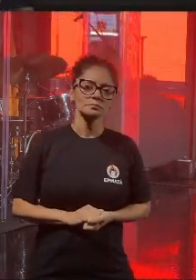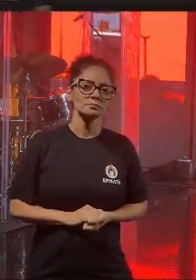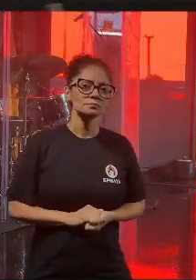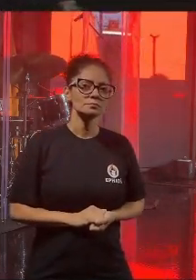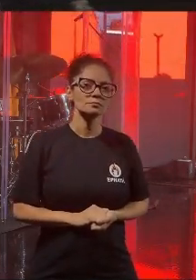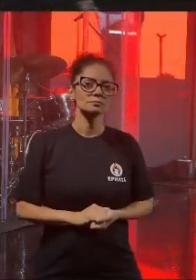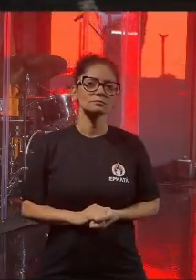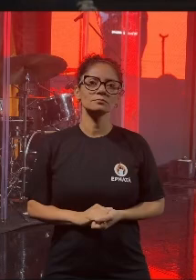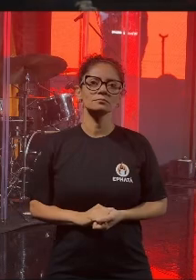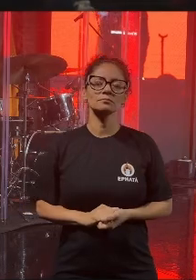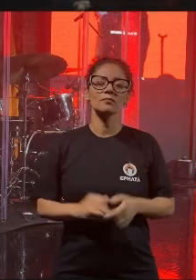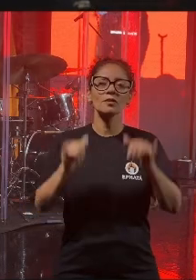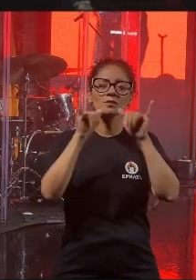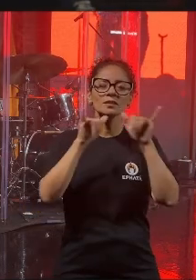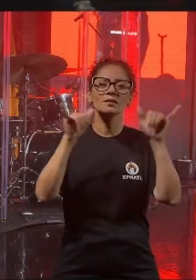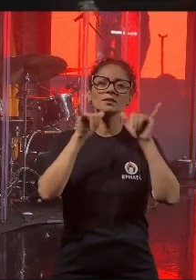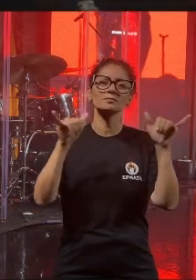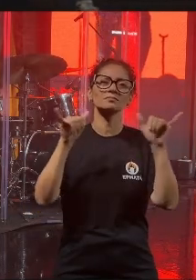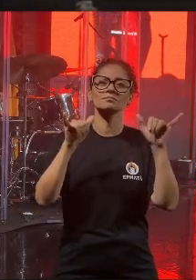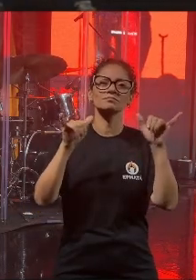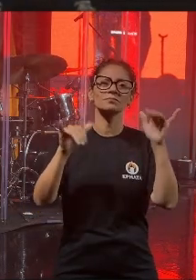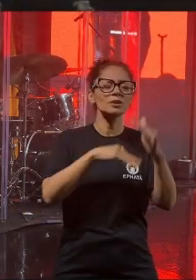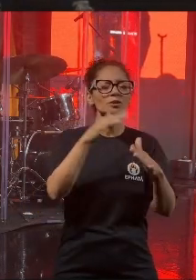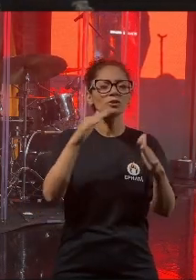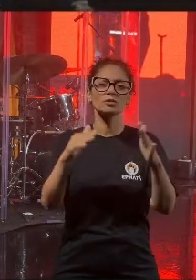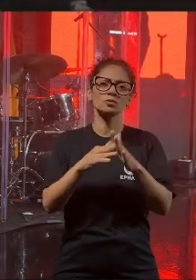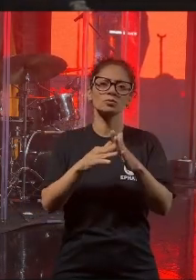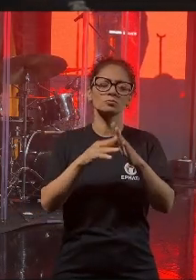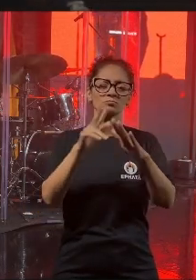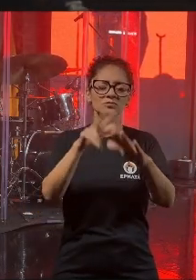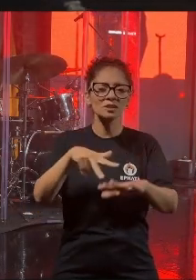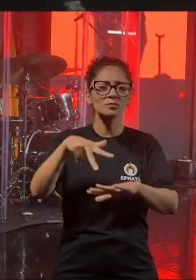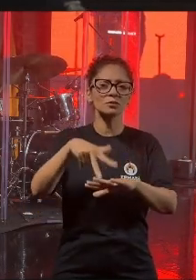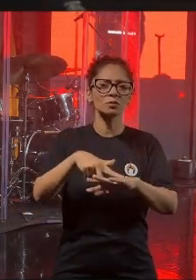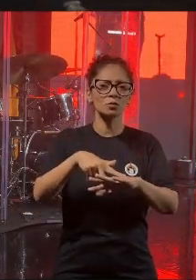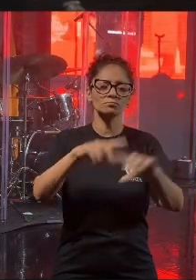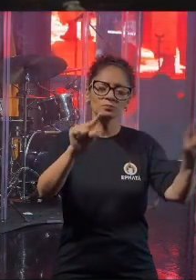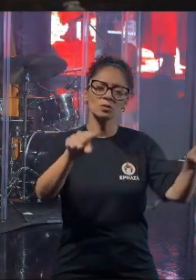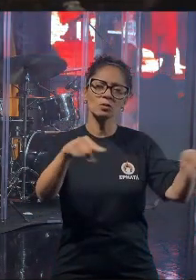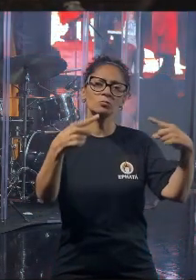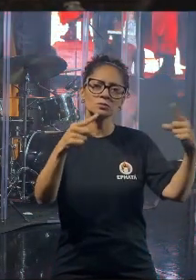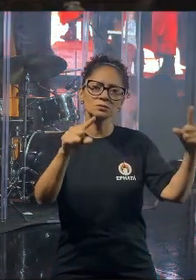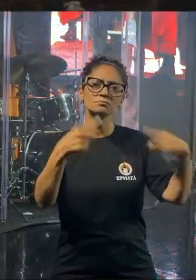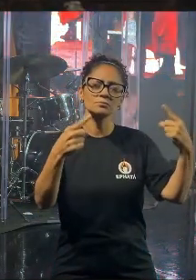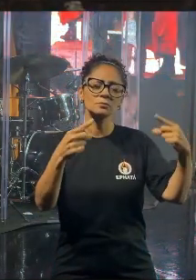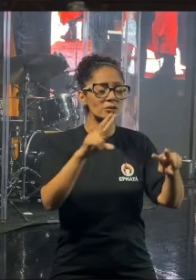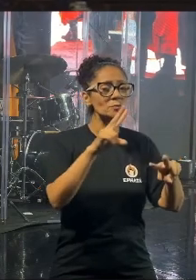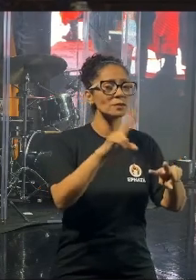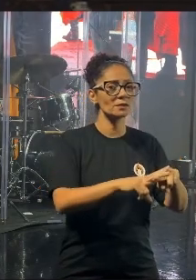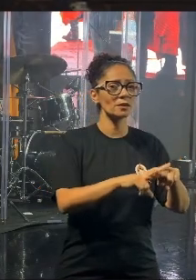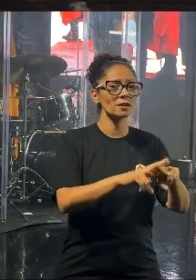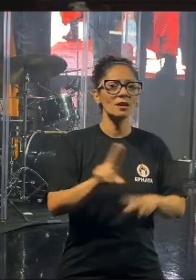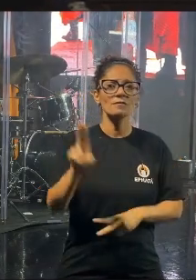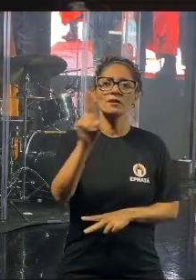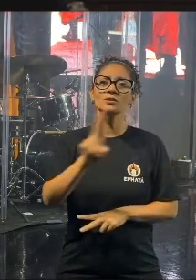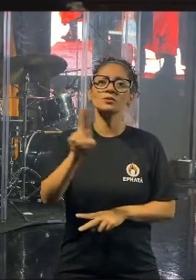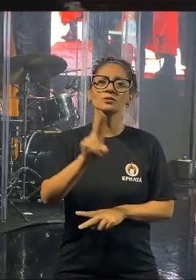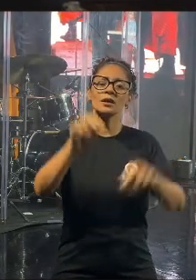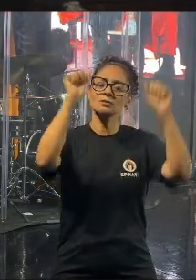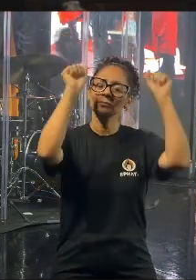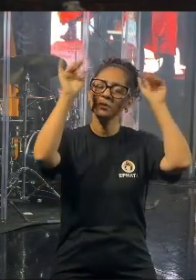Eu declaro que tudo aquilo que se levantou para te prender vai ser usado para te